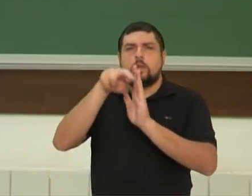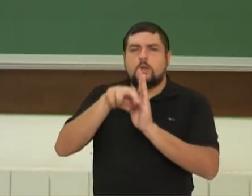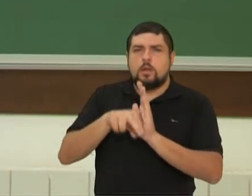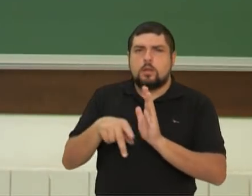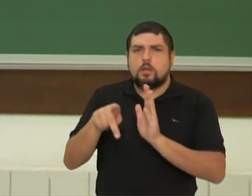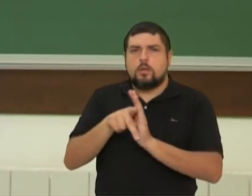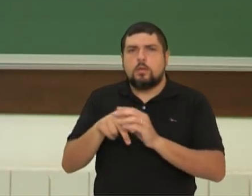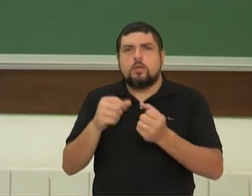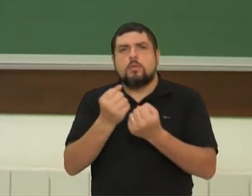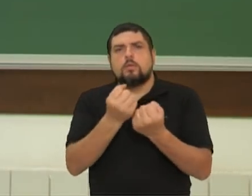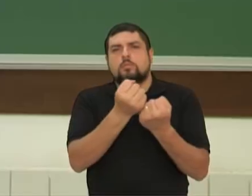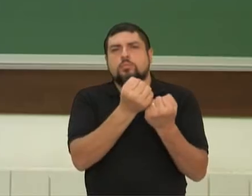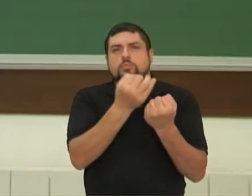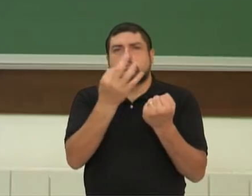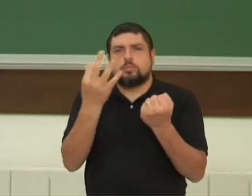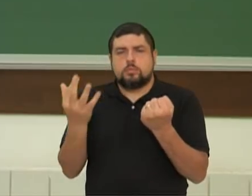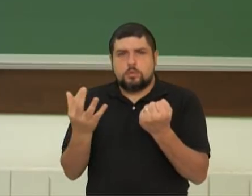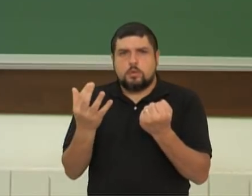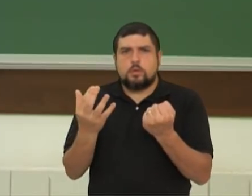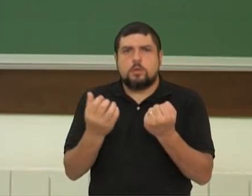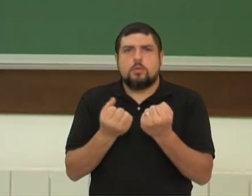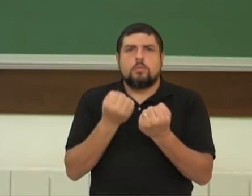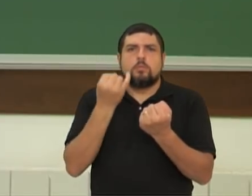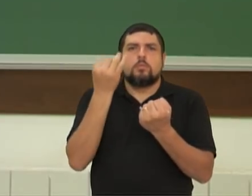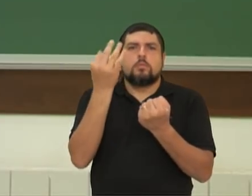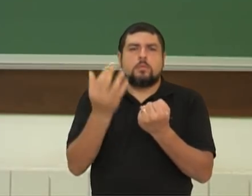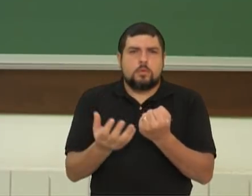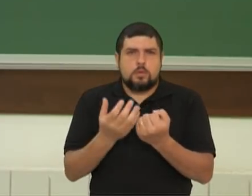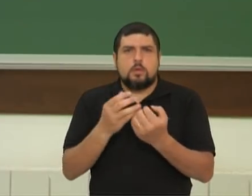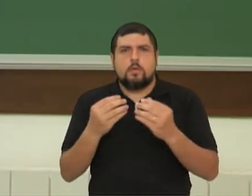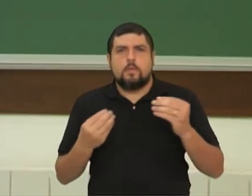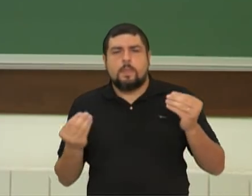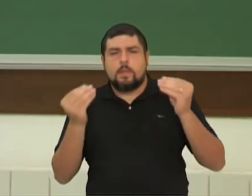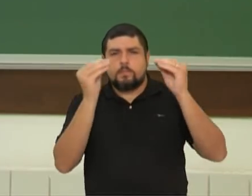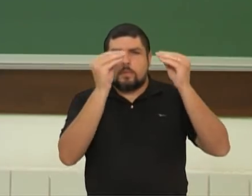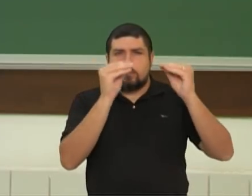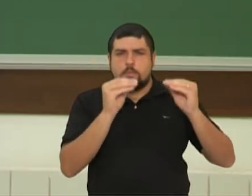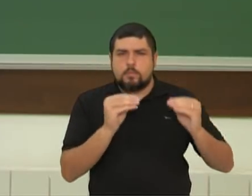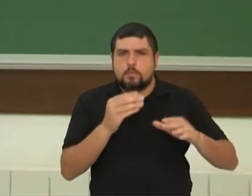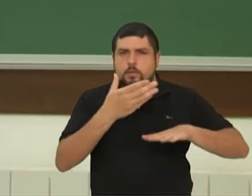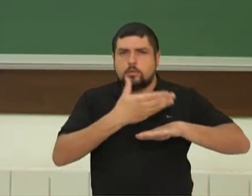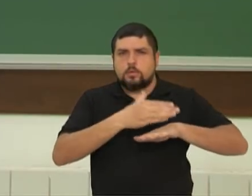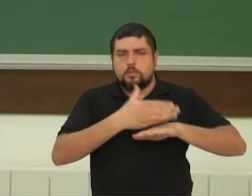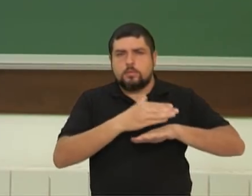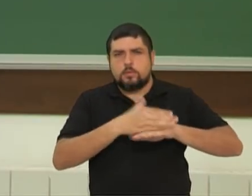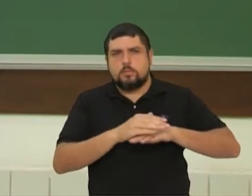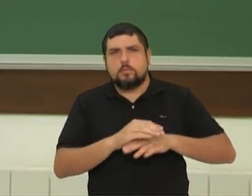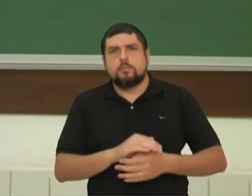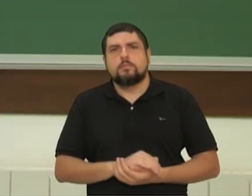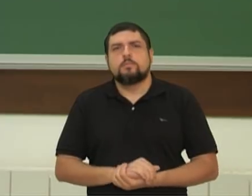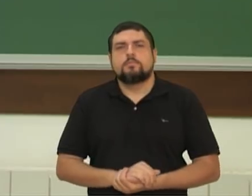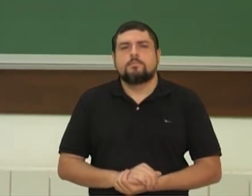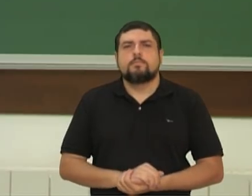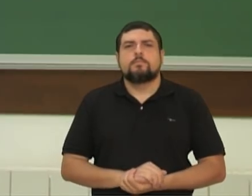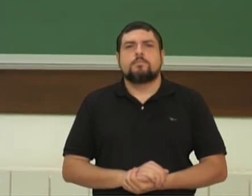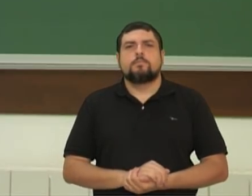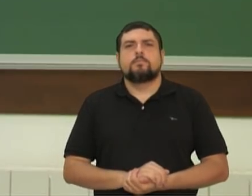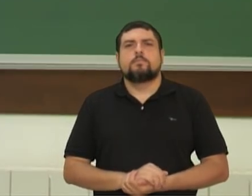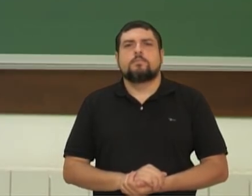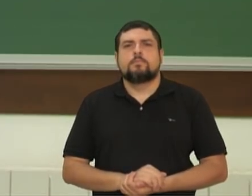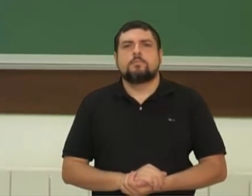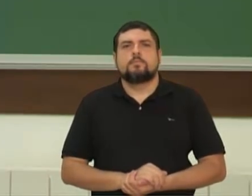potência para resolver os exercícios. Então, assim, perdeu alguma coisinha, retoma a aula, que é bem importante. Beleza,